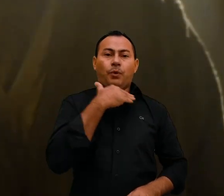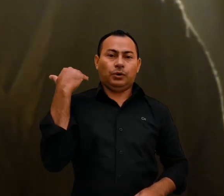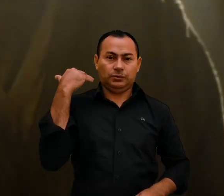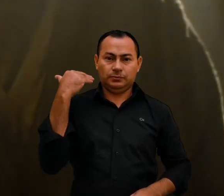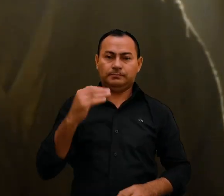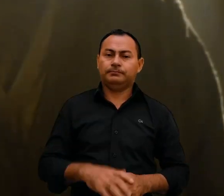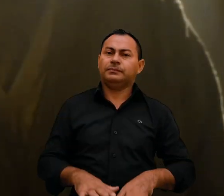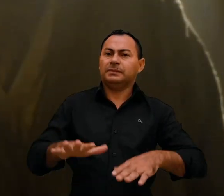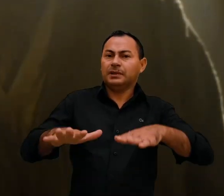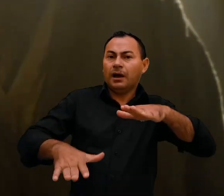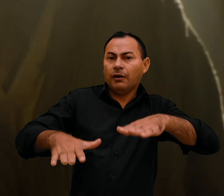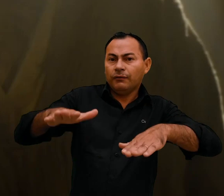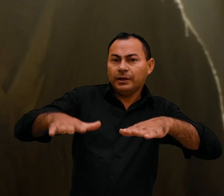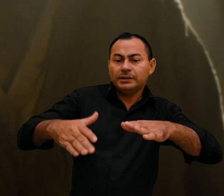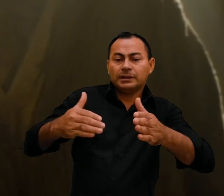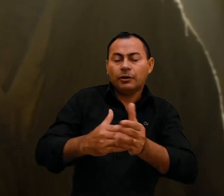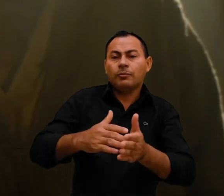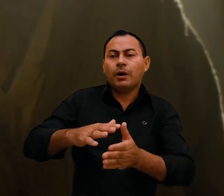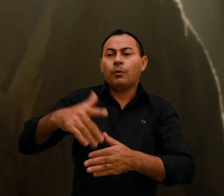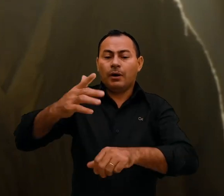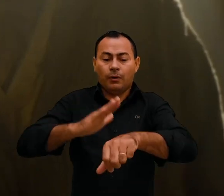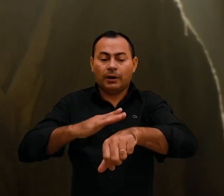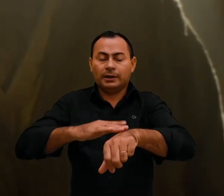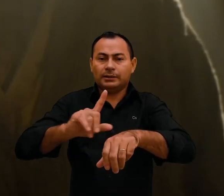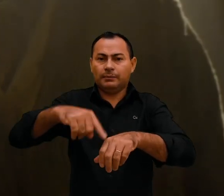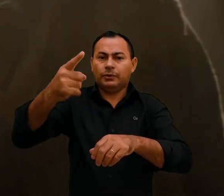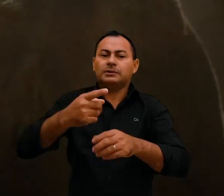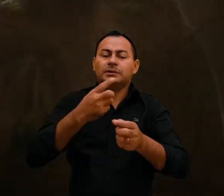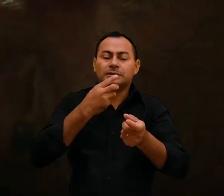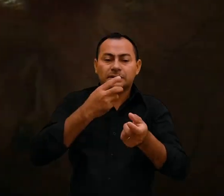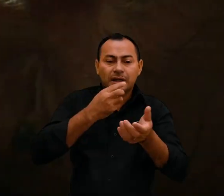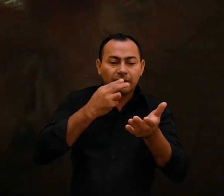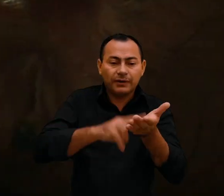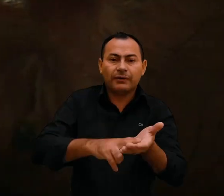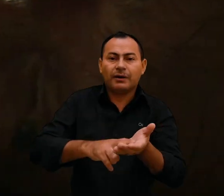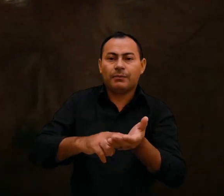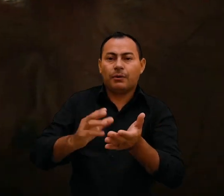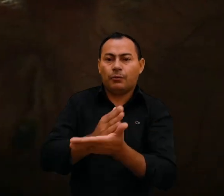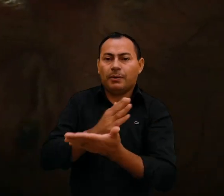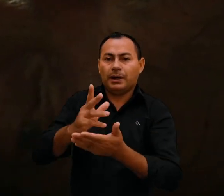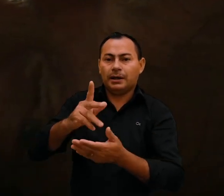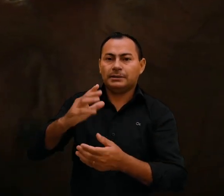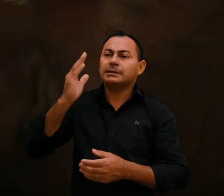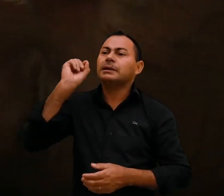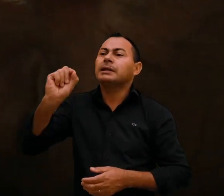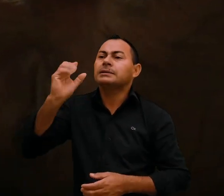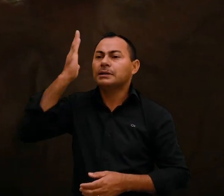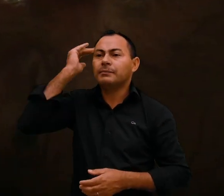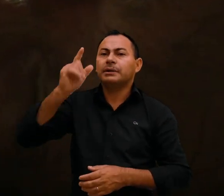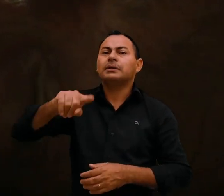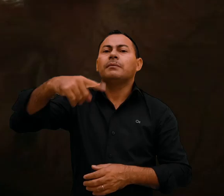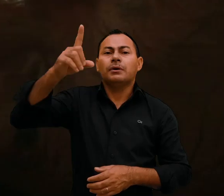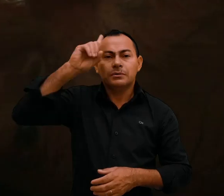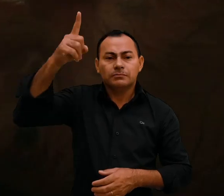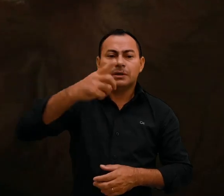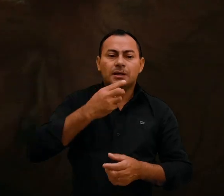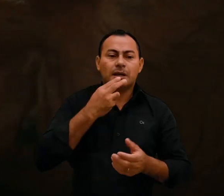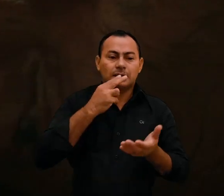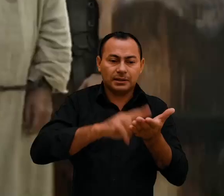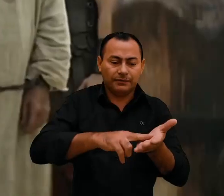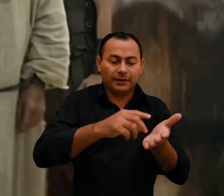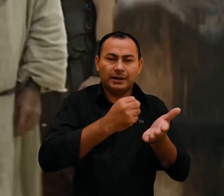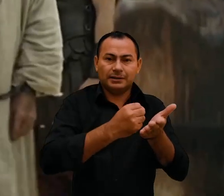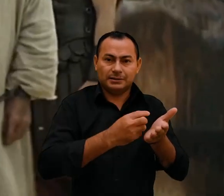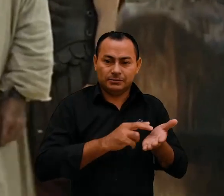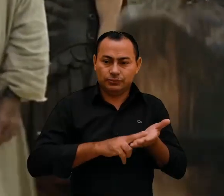seria executado e talvez eu tenho algumas horas depois de escrever lá quem sabe talvez alguns dias depois que